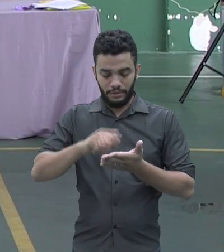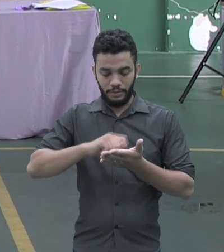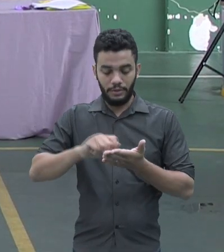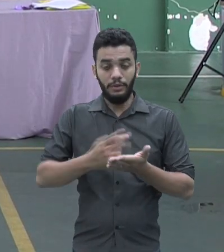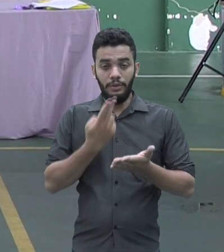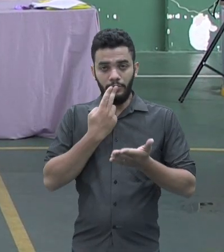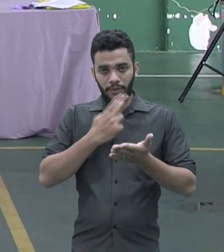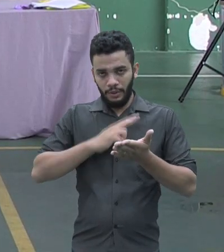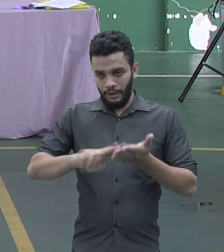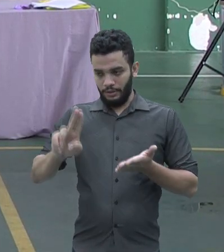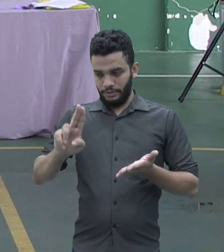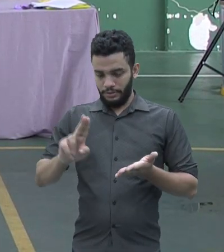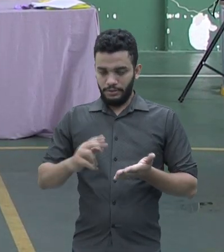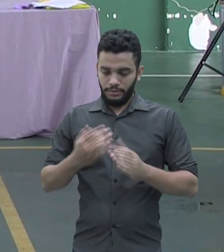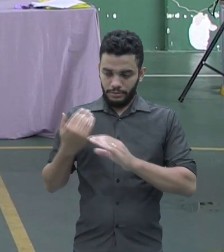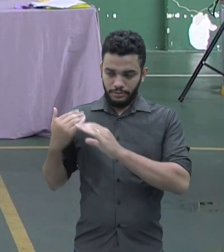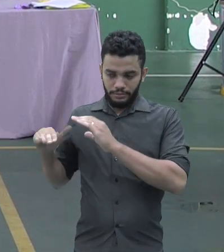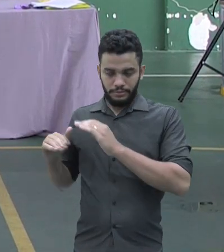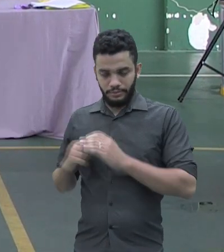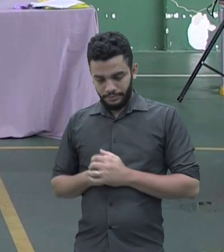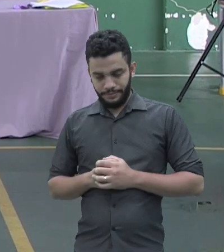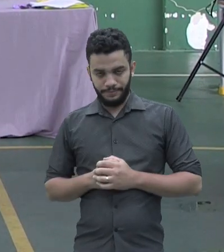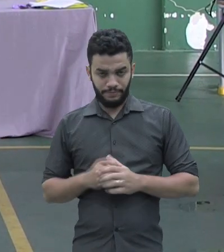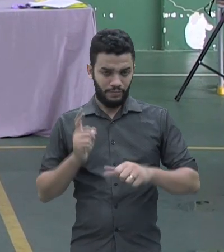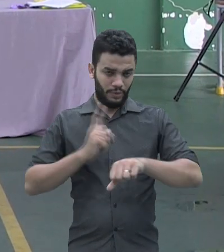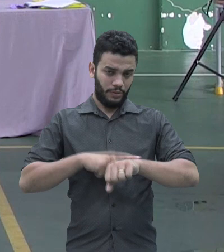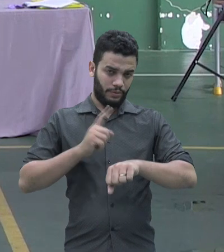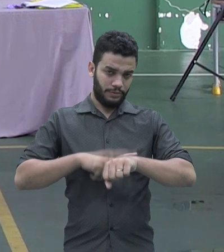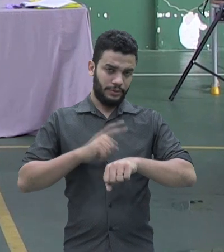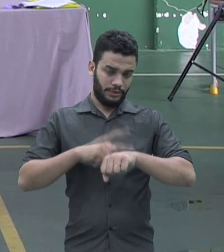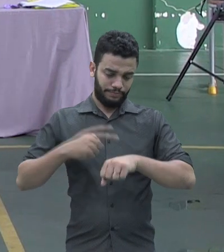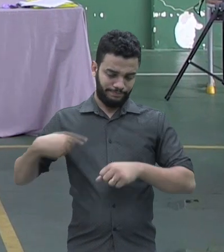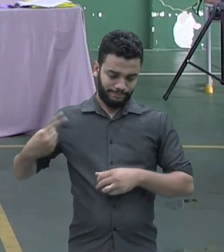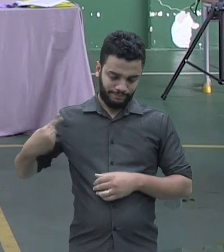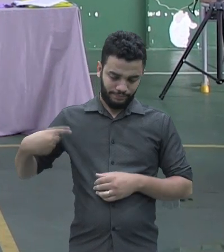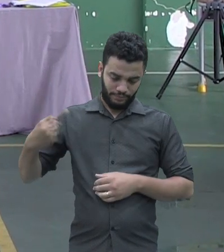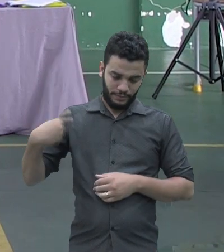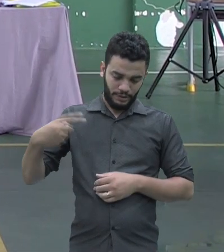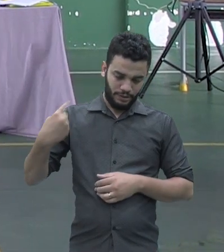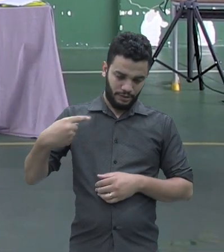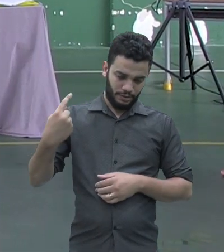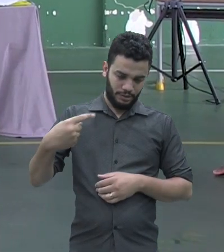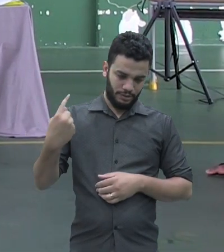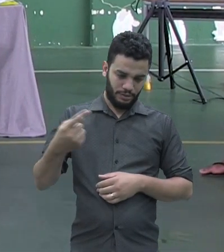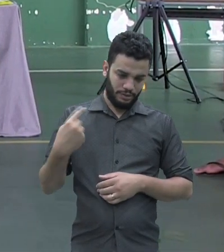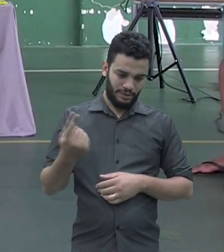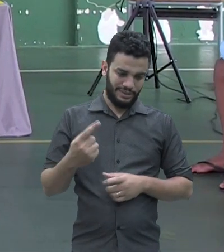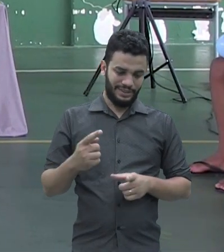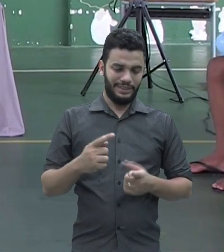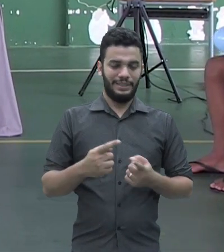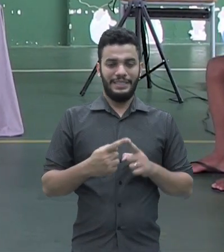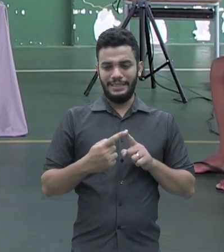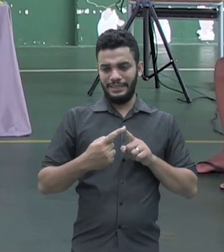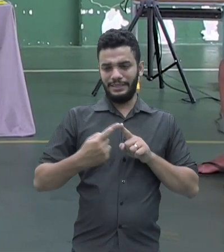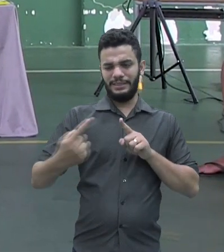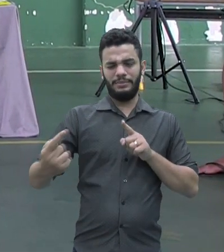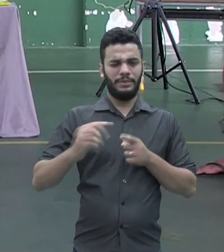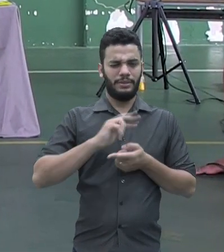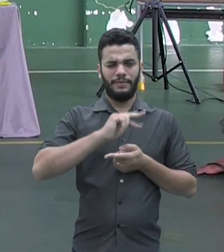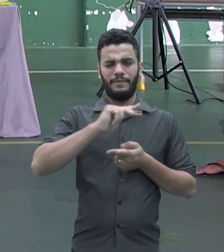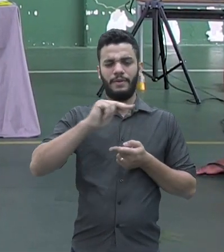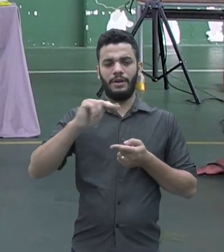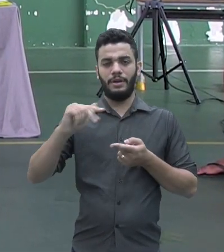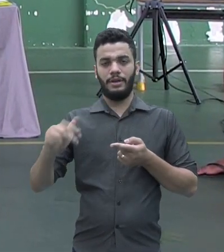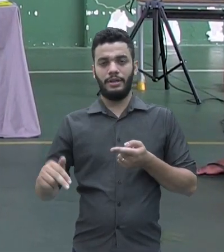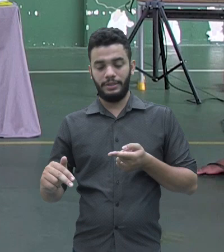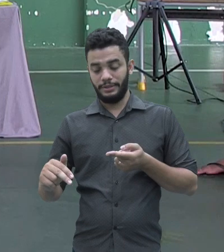Passaram-se mais ou menos algumas semanas, chegou uma caixa enorme na casa